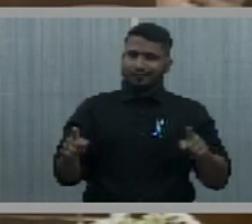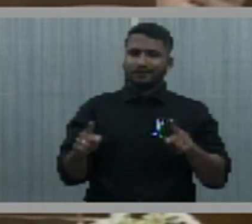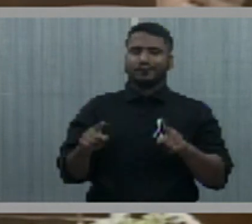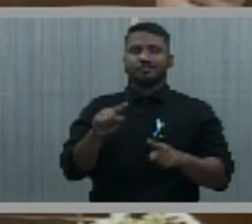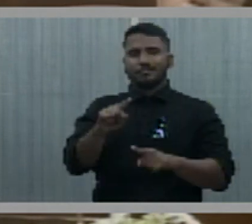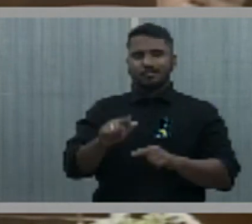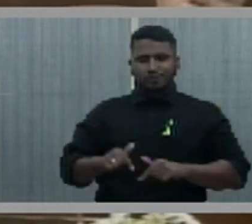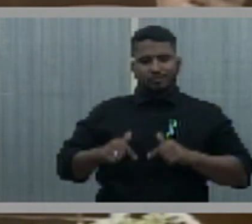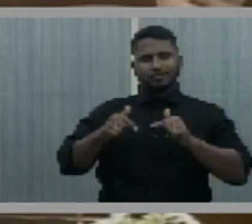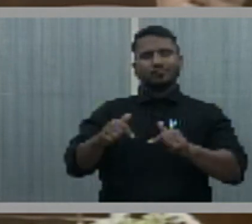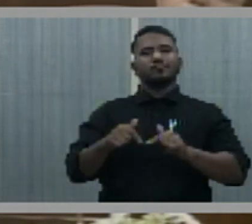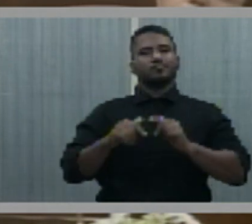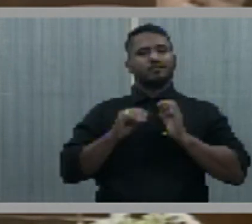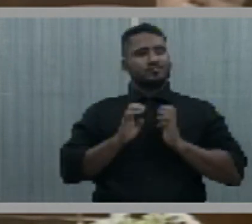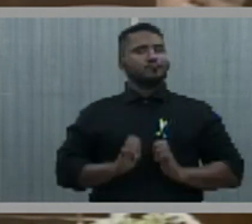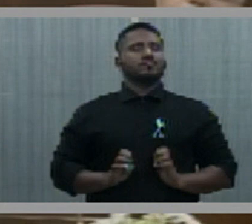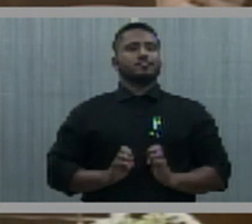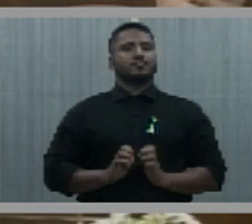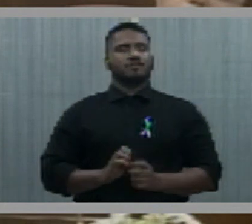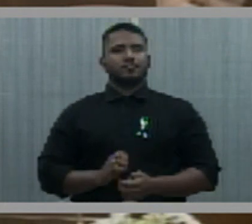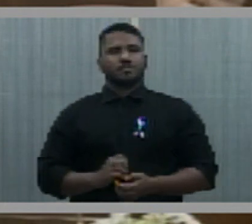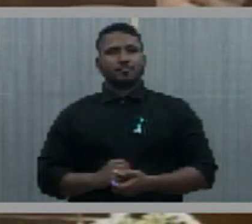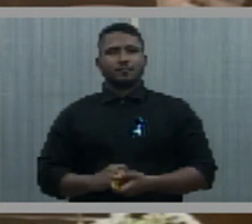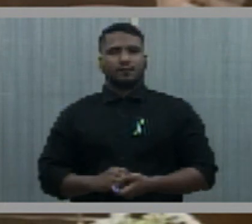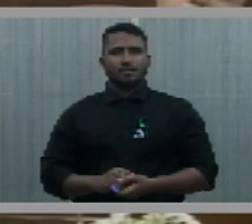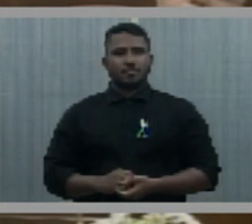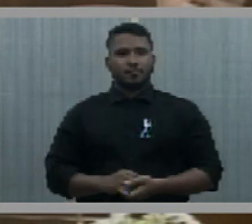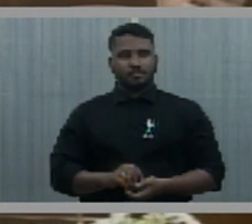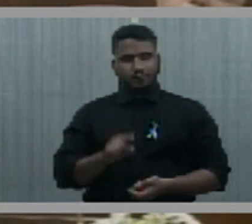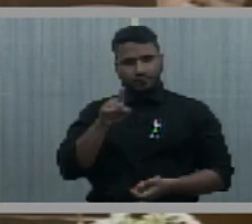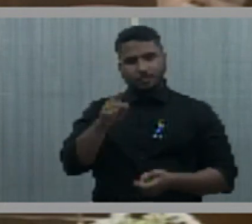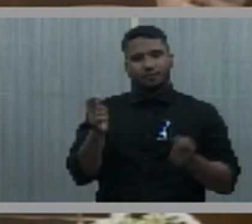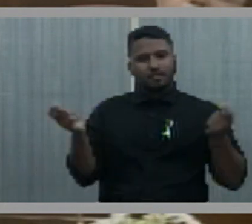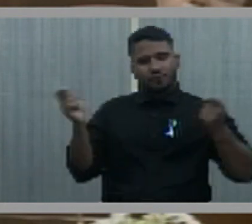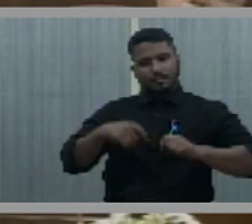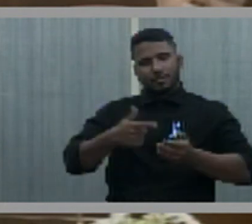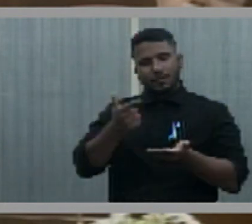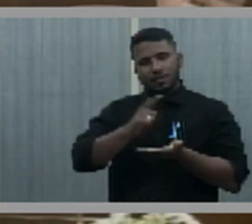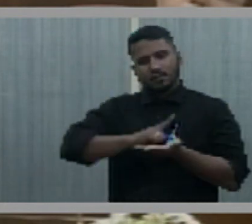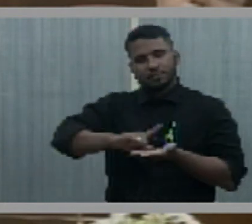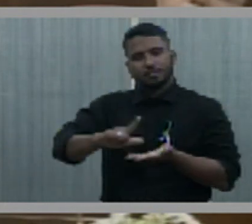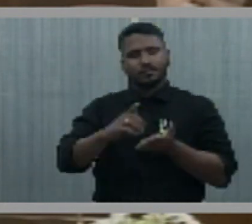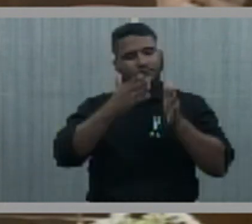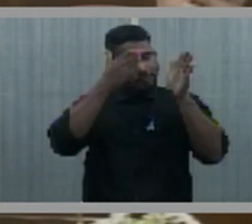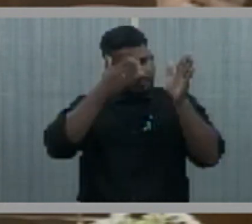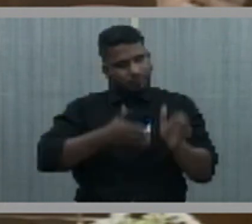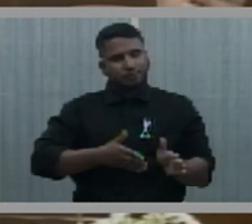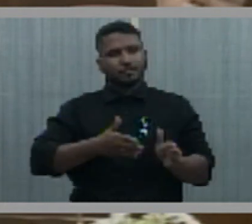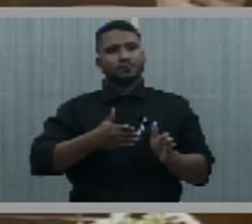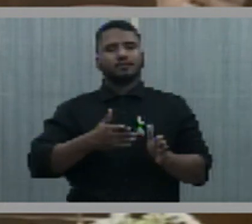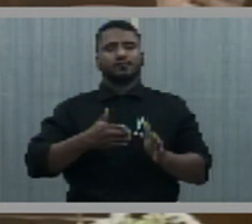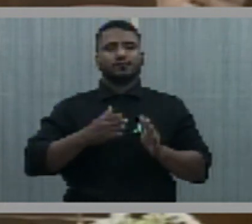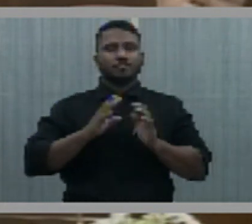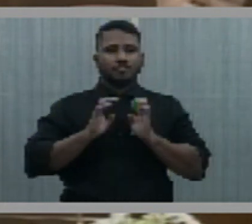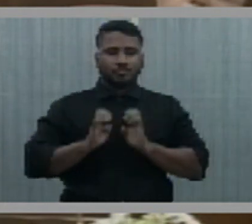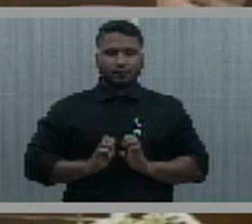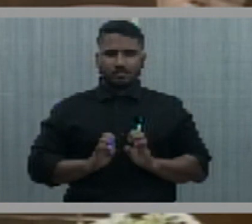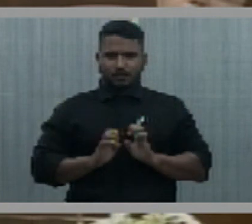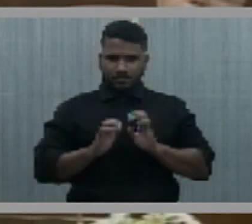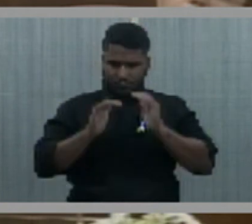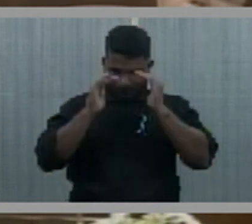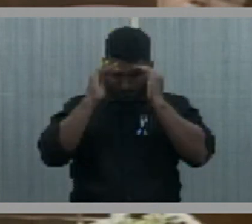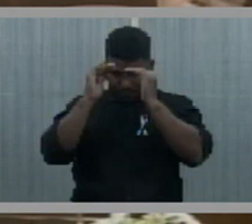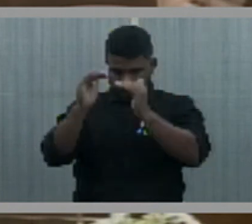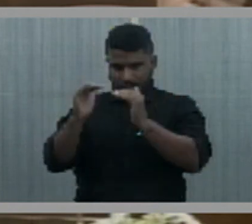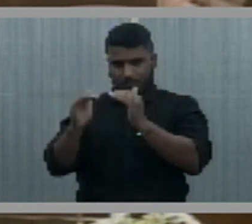que lutou com dignidade. Que você possa continuar fiel a essa dignidade, servindo os